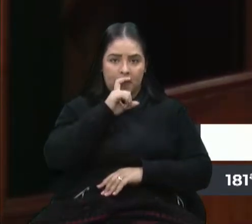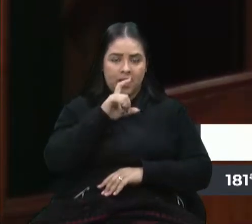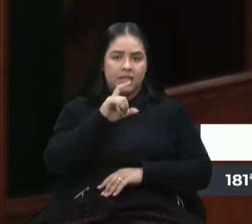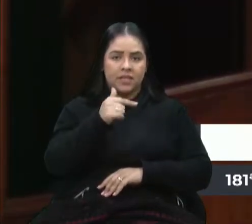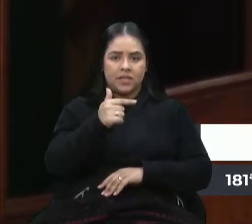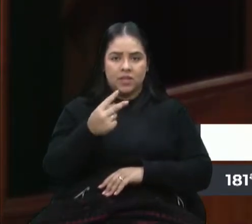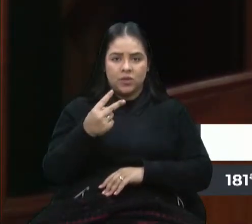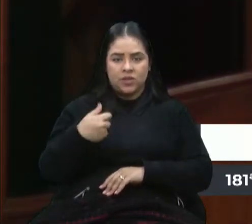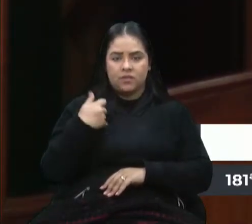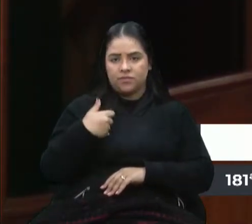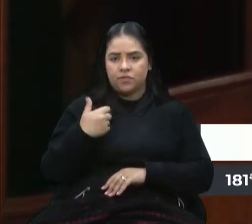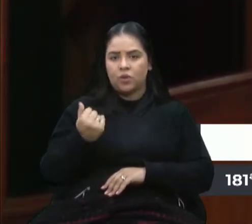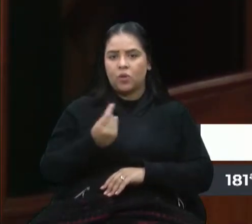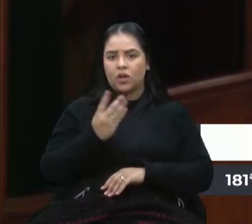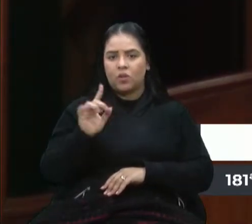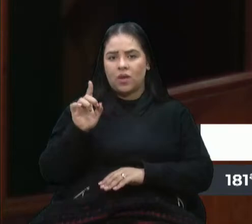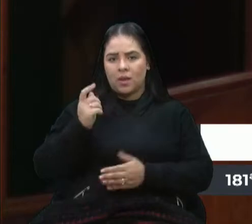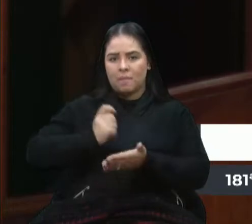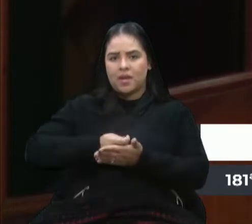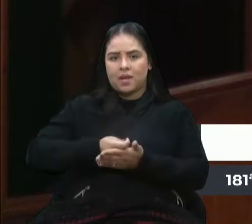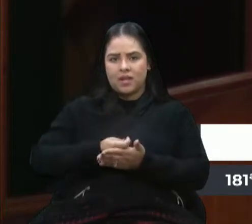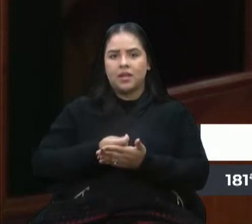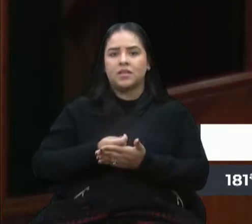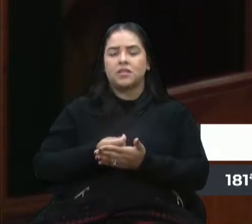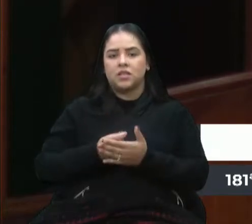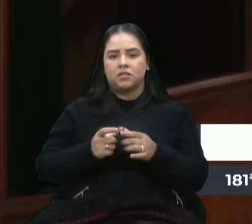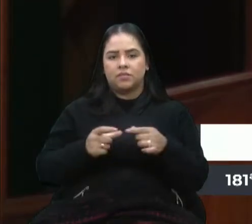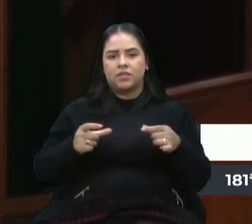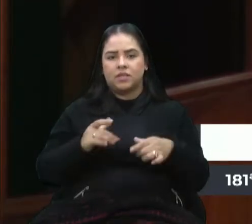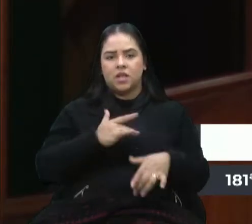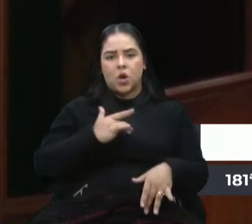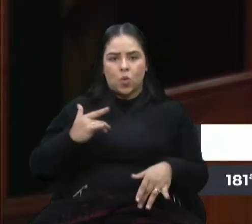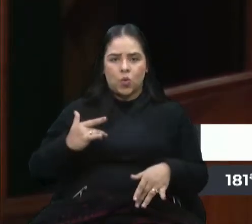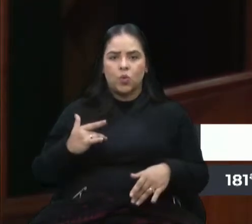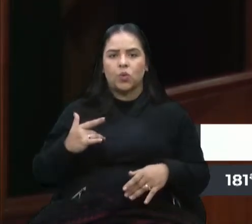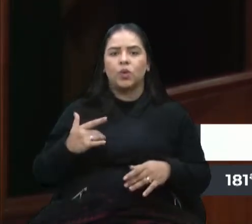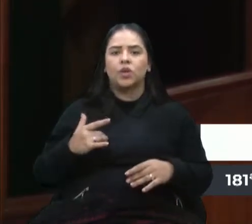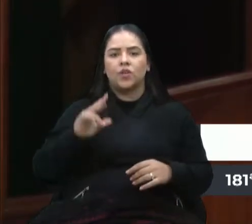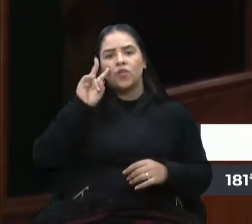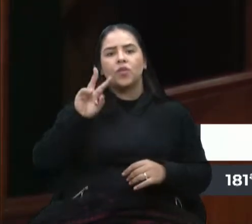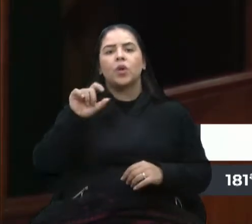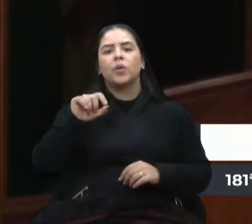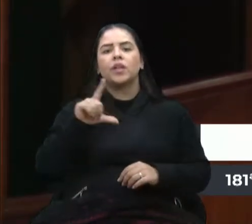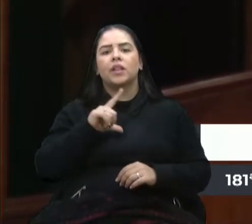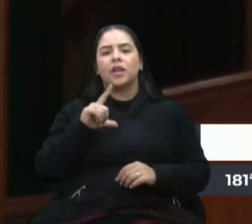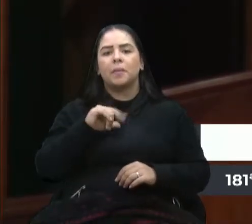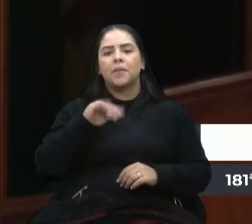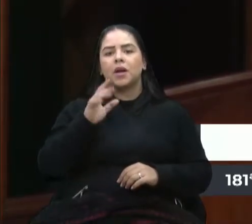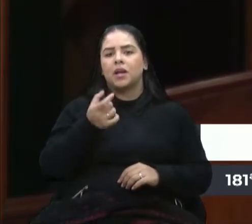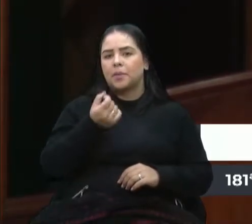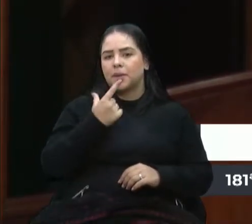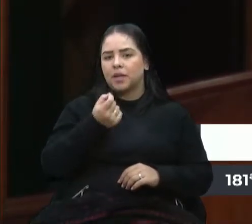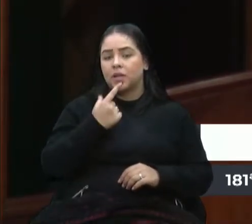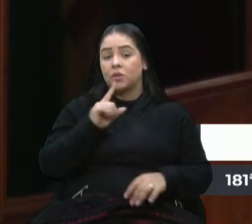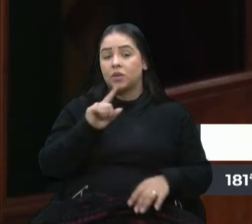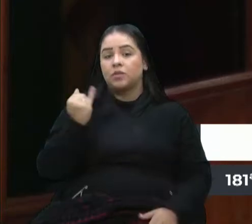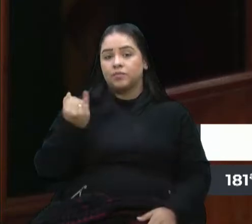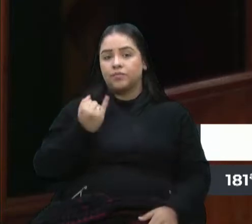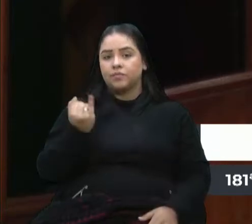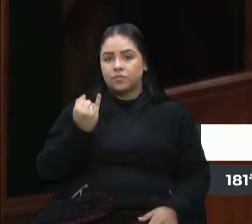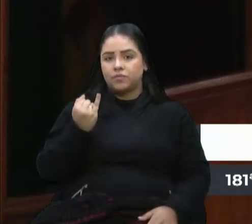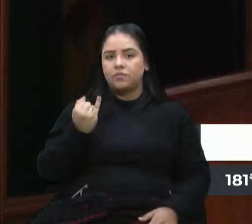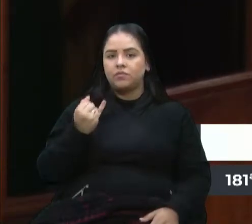anos. O valor que ele paga hoje de plano de saúde, somado às medicações que ele toma, que são necessárias,